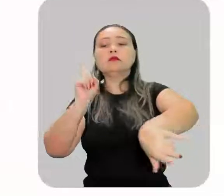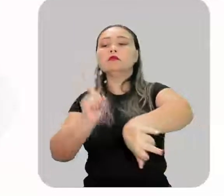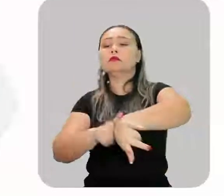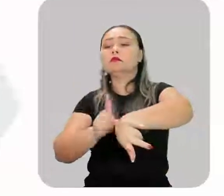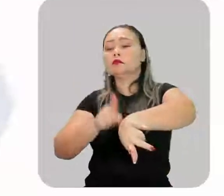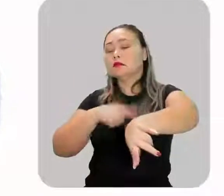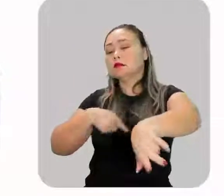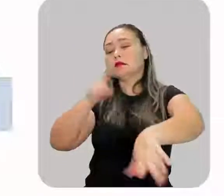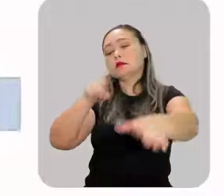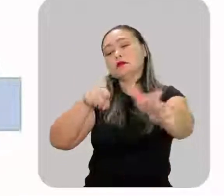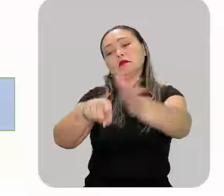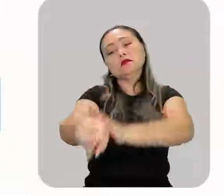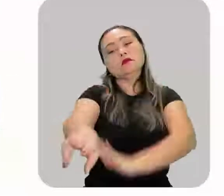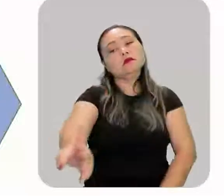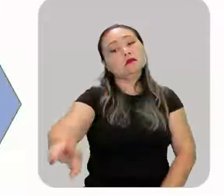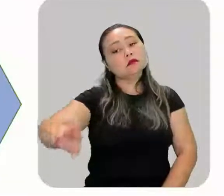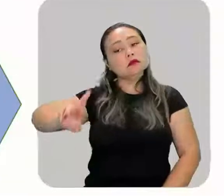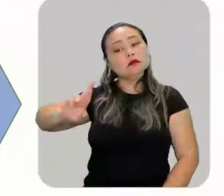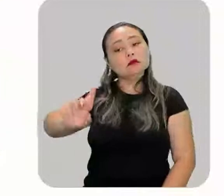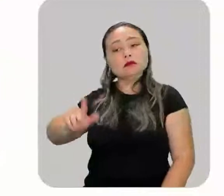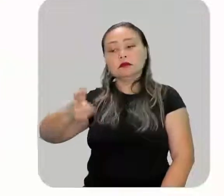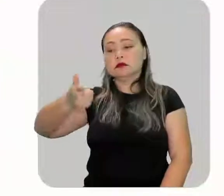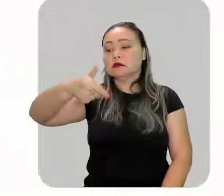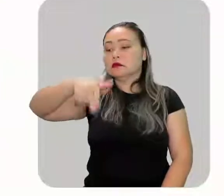do quiz. Vamos lá, então.